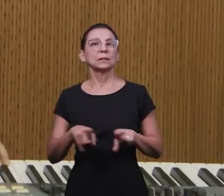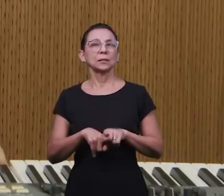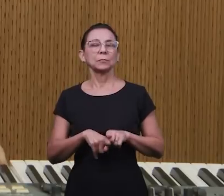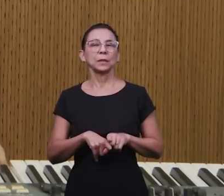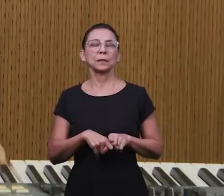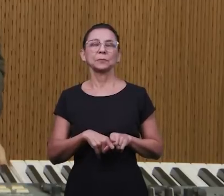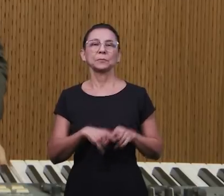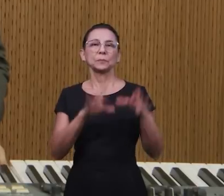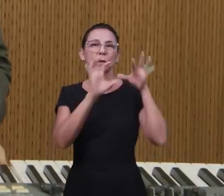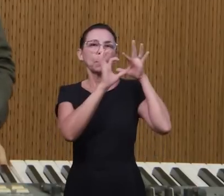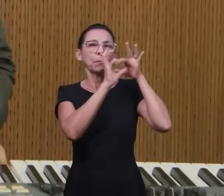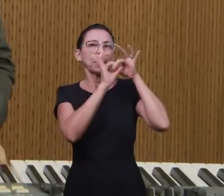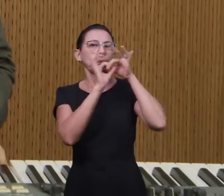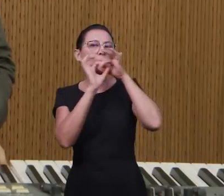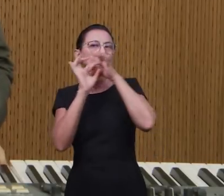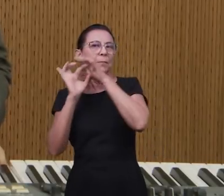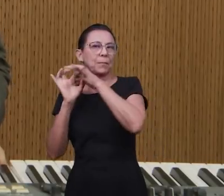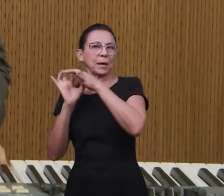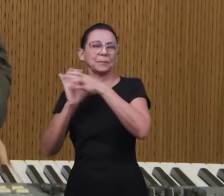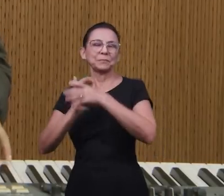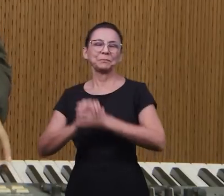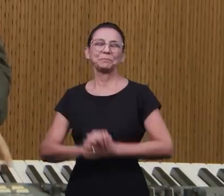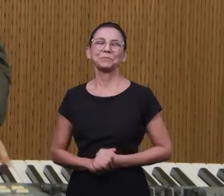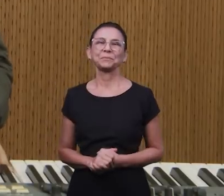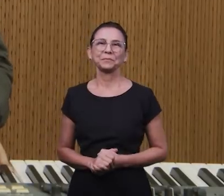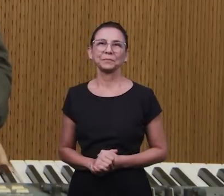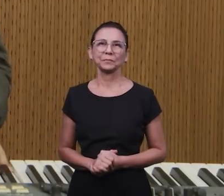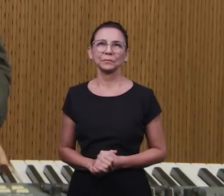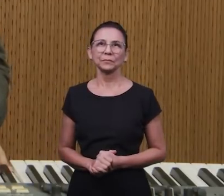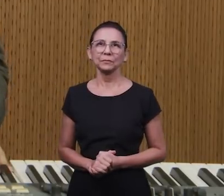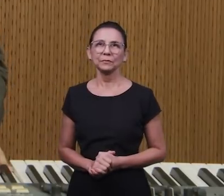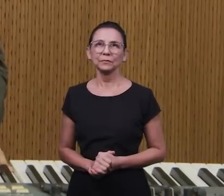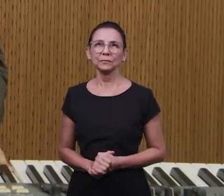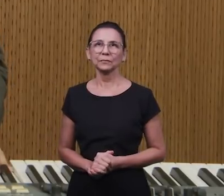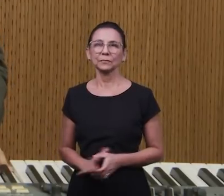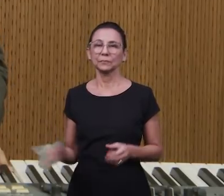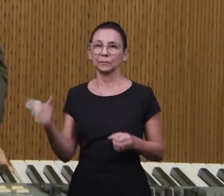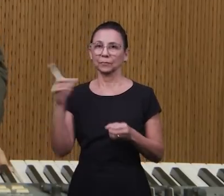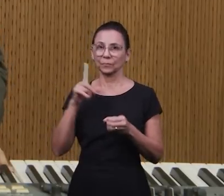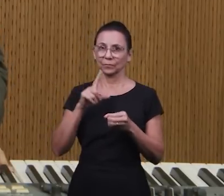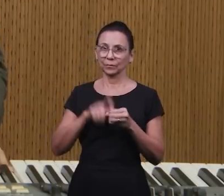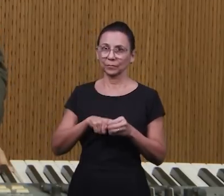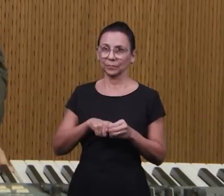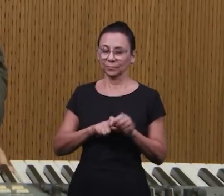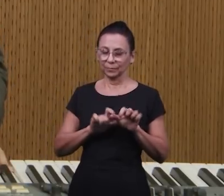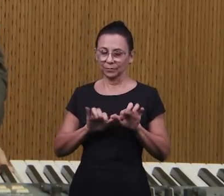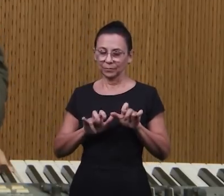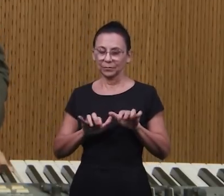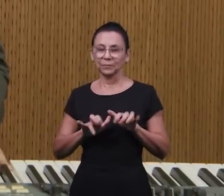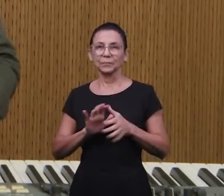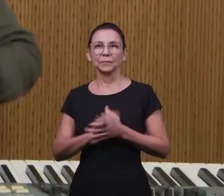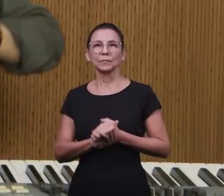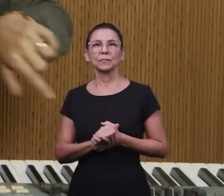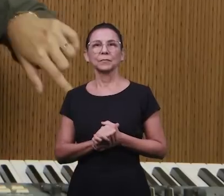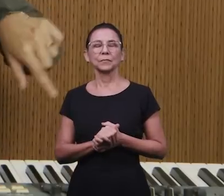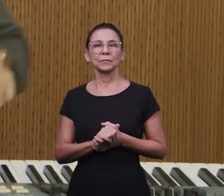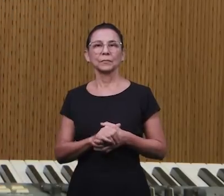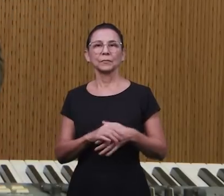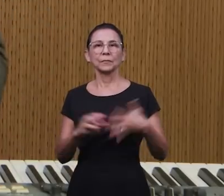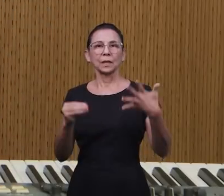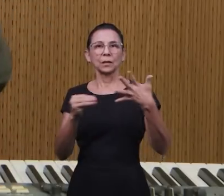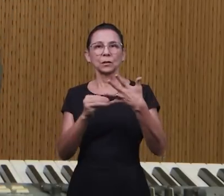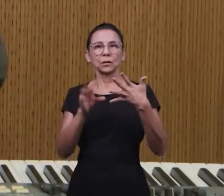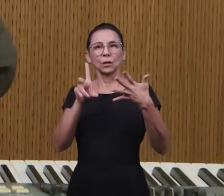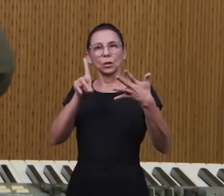vibração. Vou voltar aqui na minha região central do piano, em Dó maior, e vou descer um